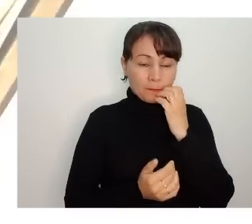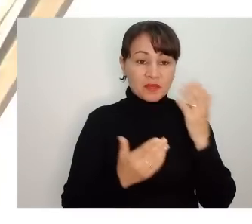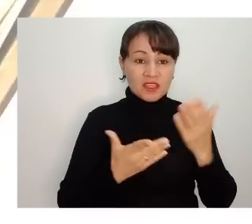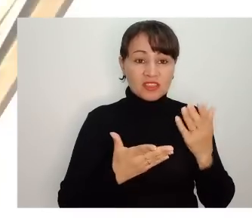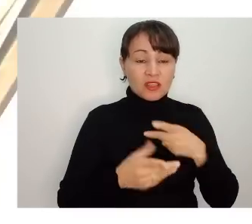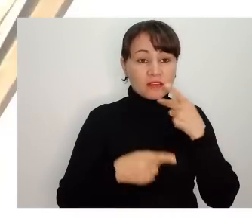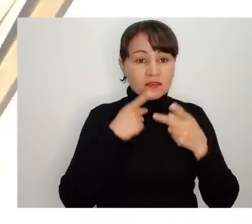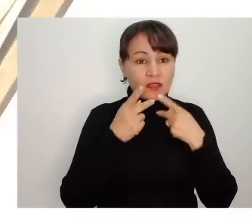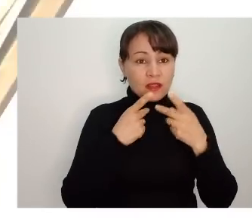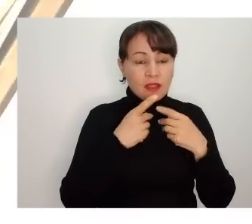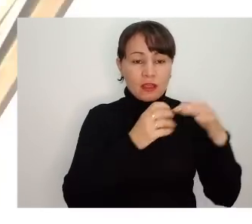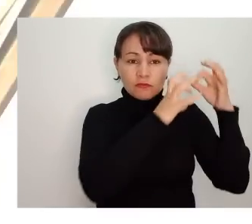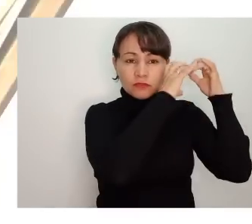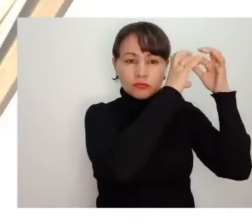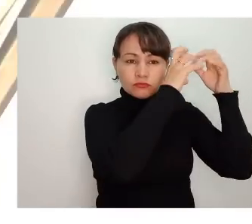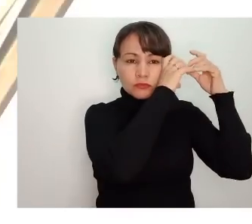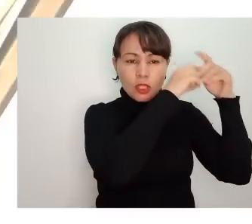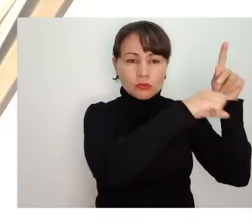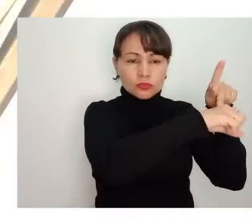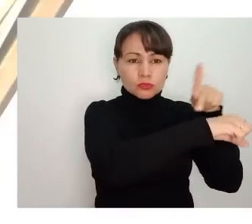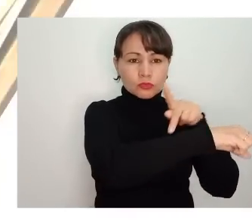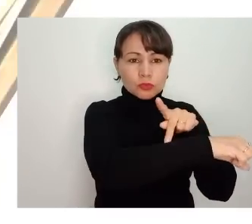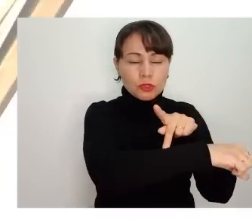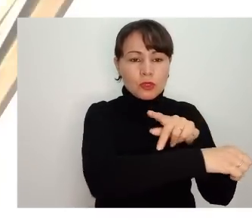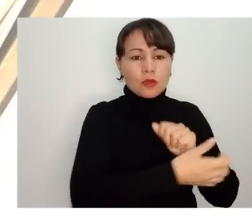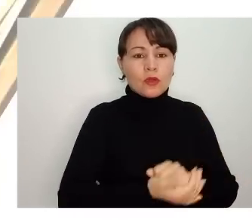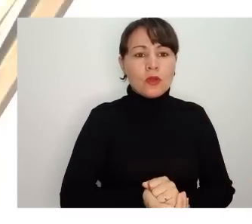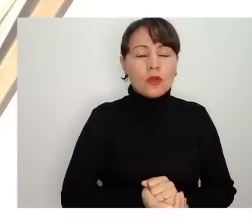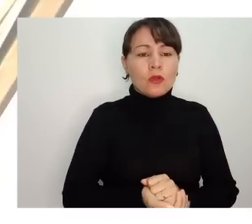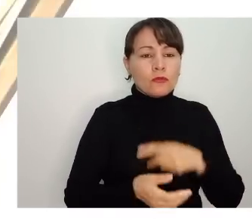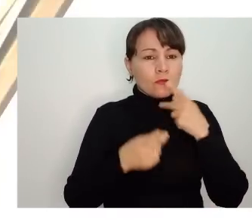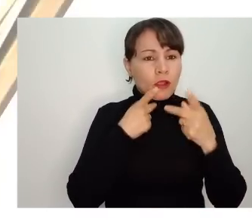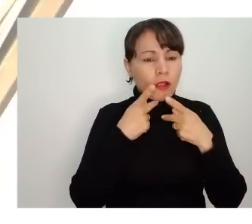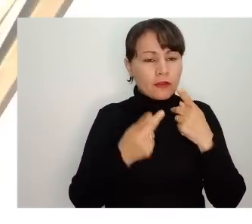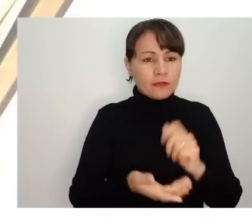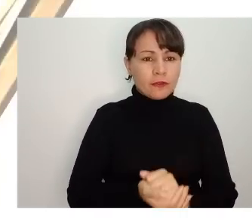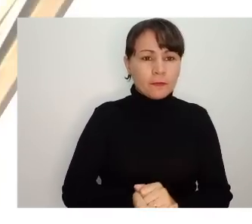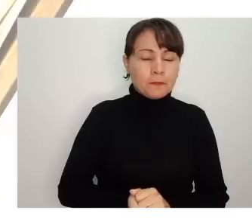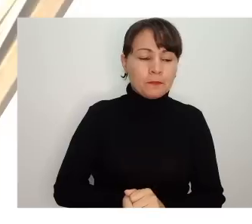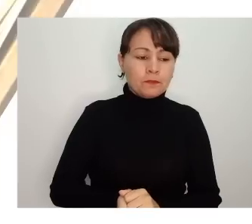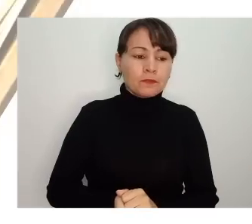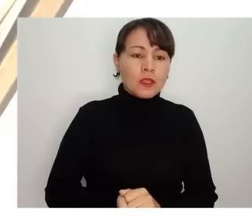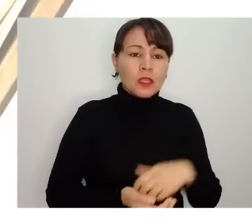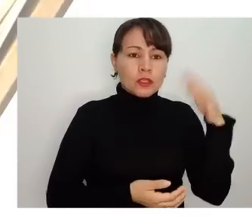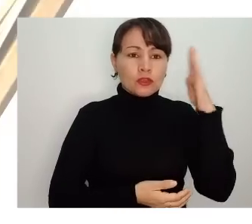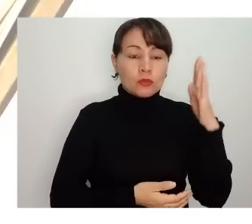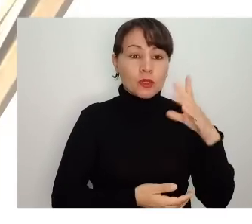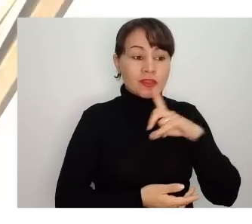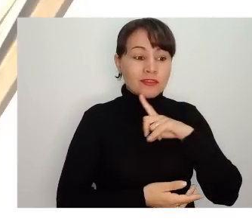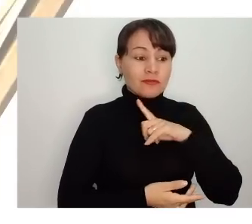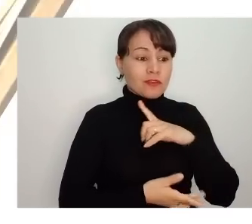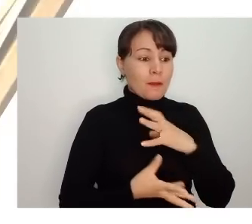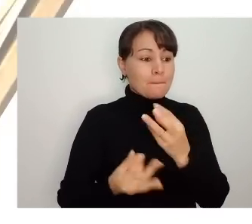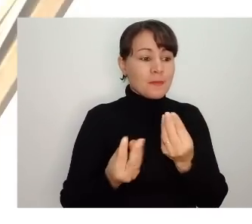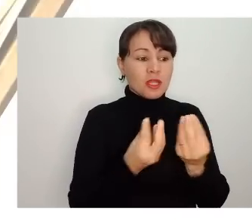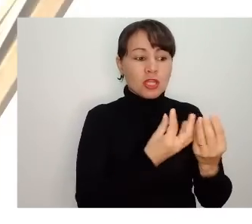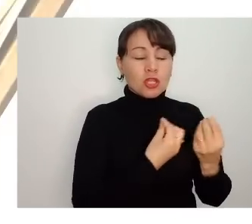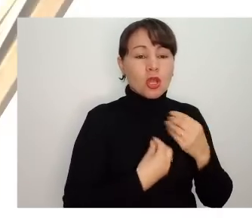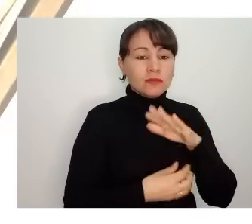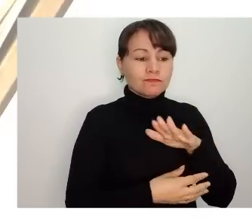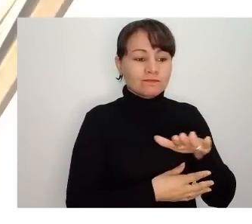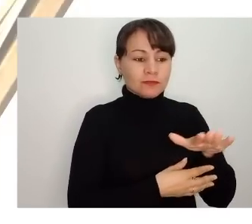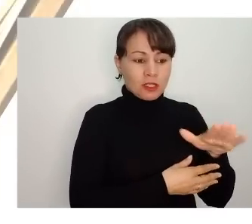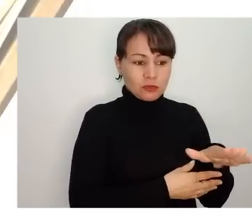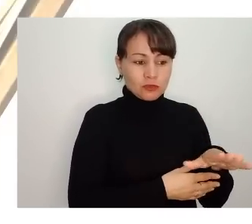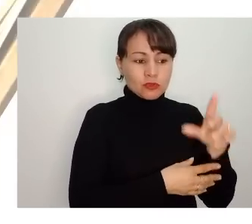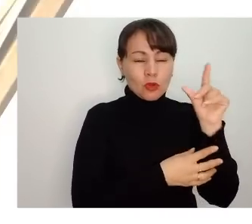Já dizia o neuropsicopedagogo Pierluigi Piazzi que o Brasil tem milhões de